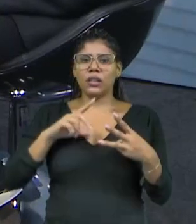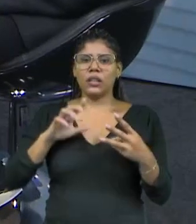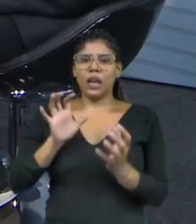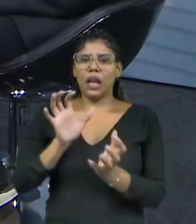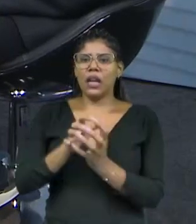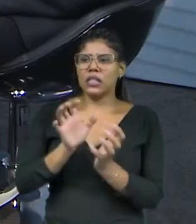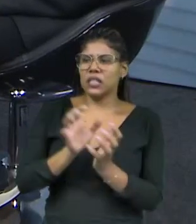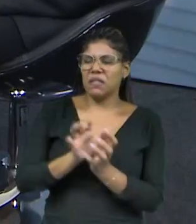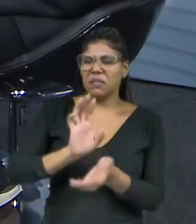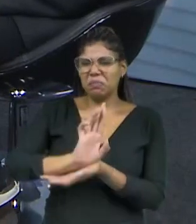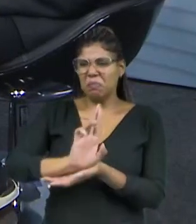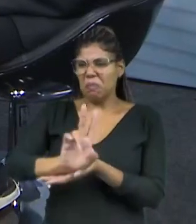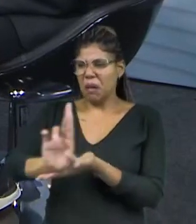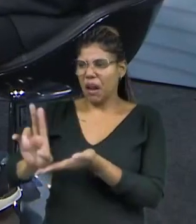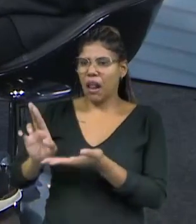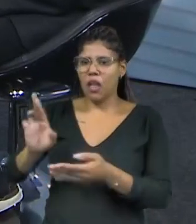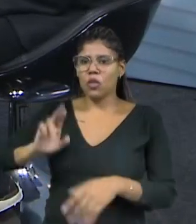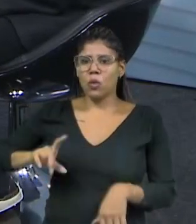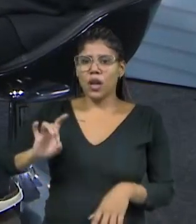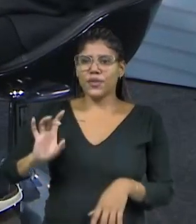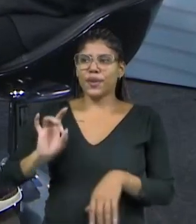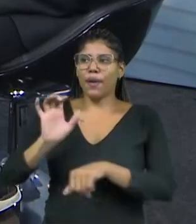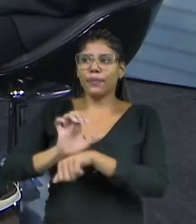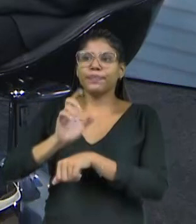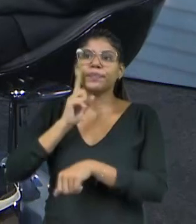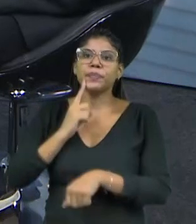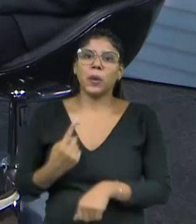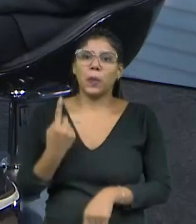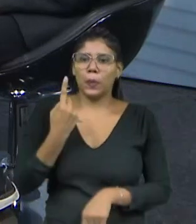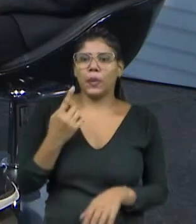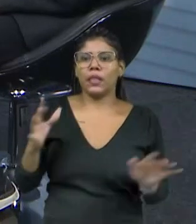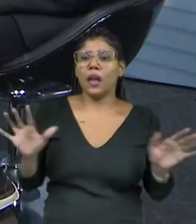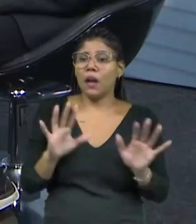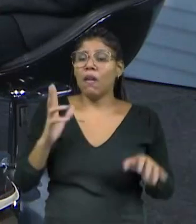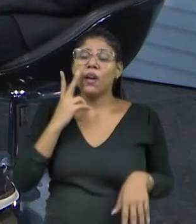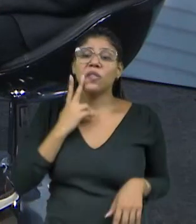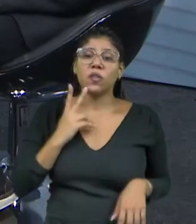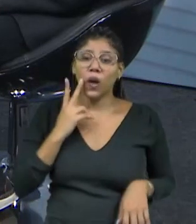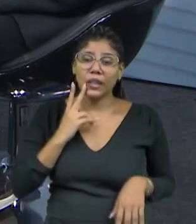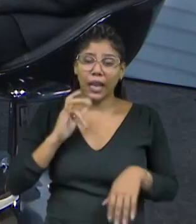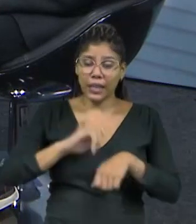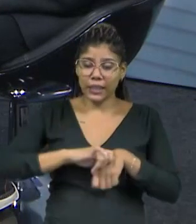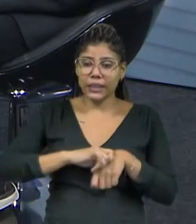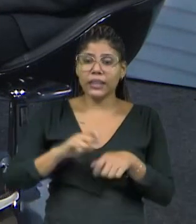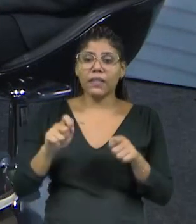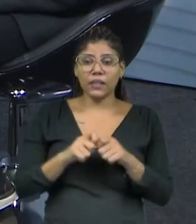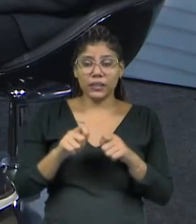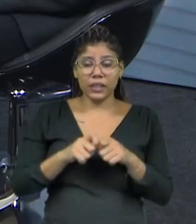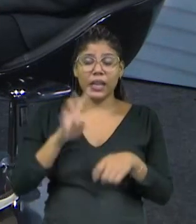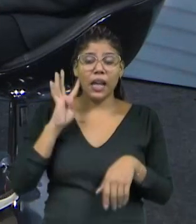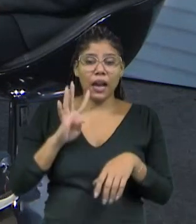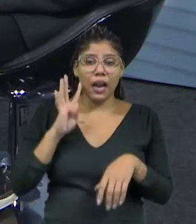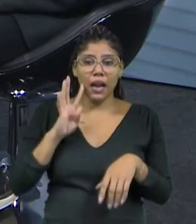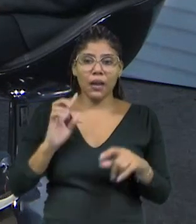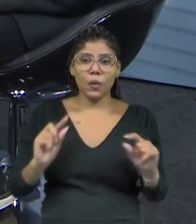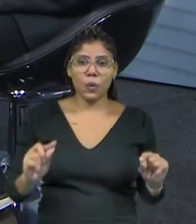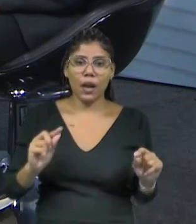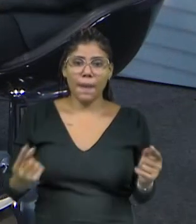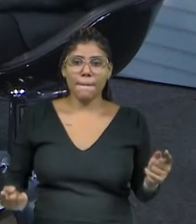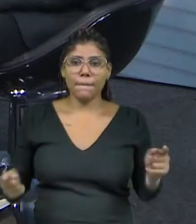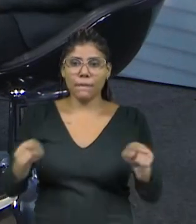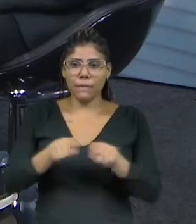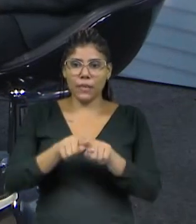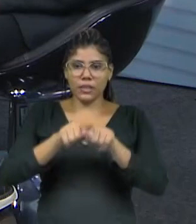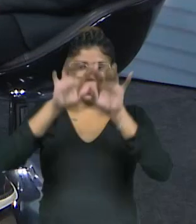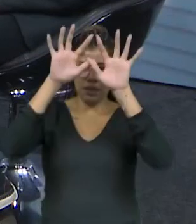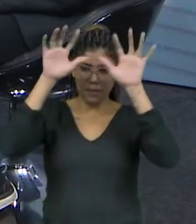você agora vende um conceito de turismo. E Fortaleza está fazendo algo interessante. Está numa parceria com a